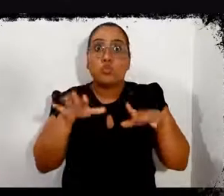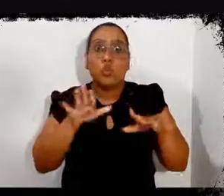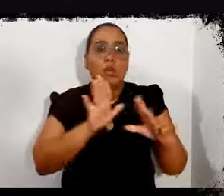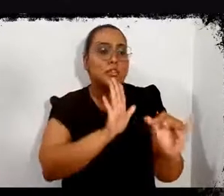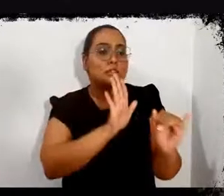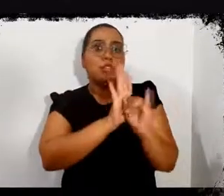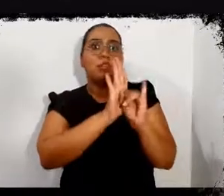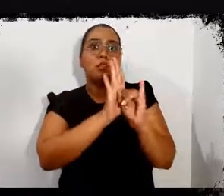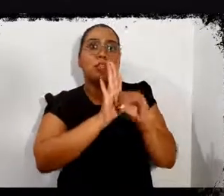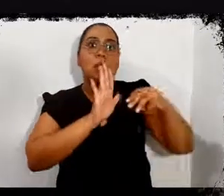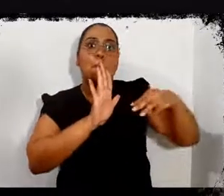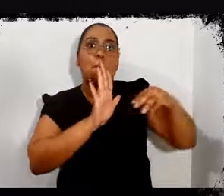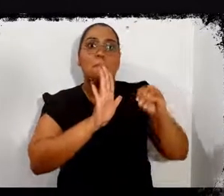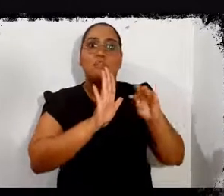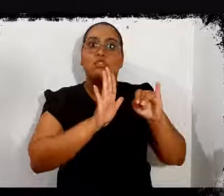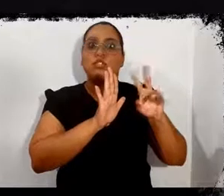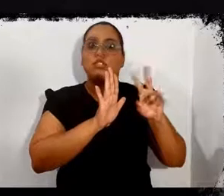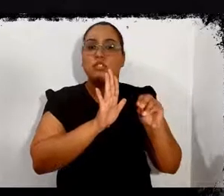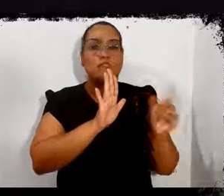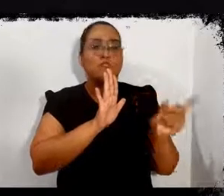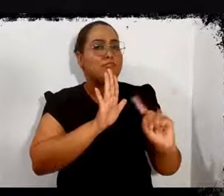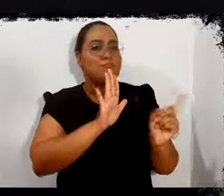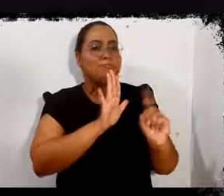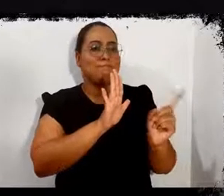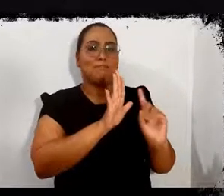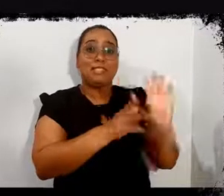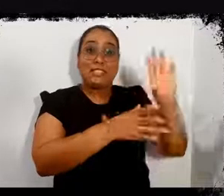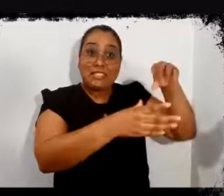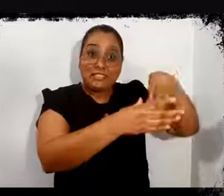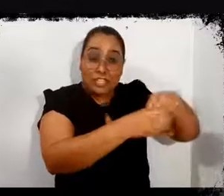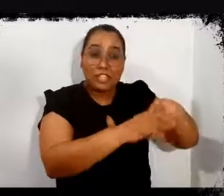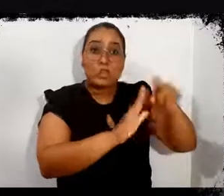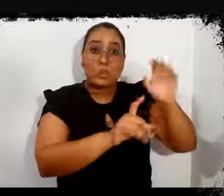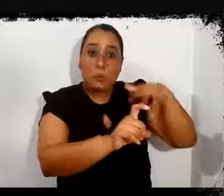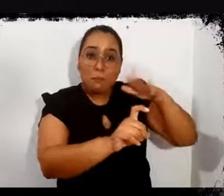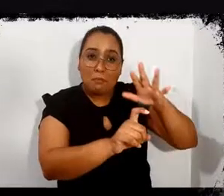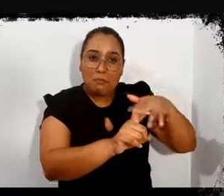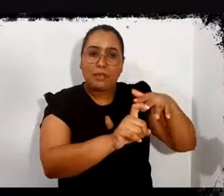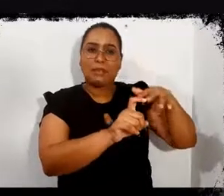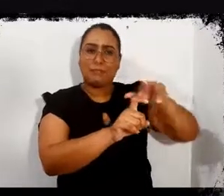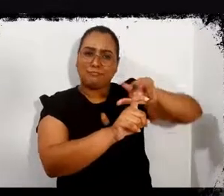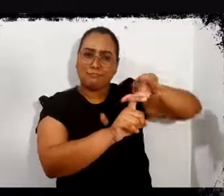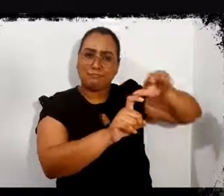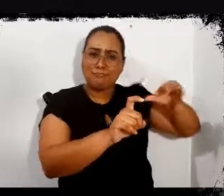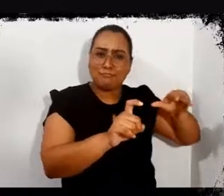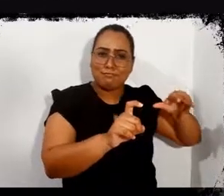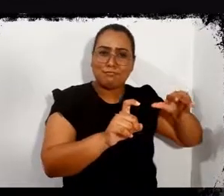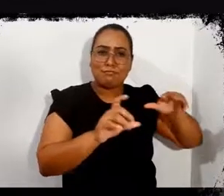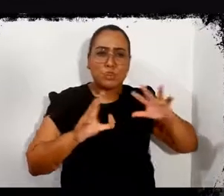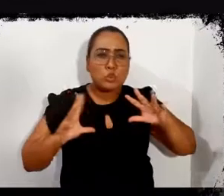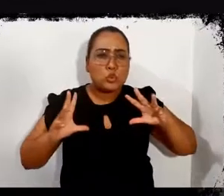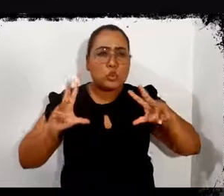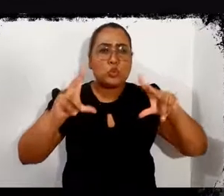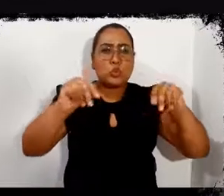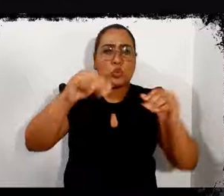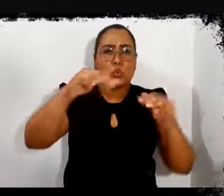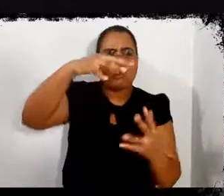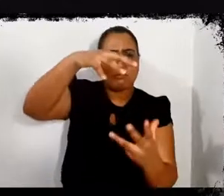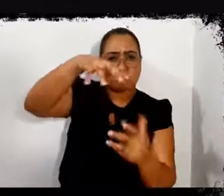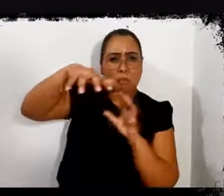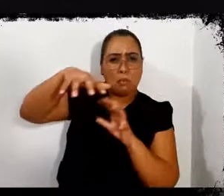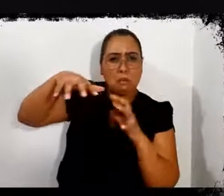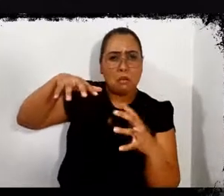nós continuaremos com os teóricos que se dedicaram a estudar os contos de fadas,